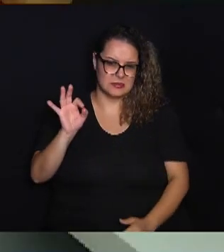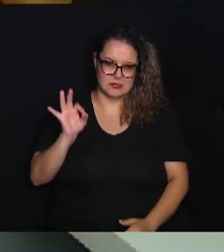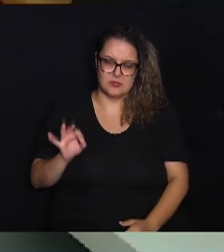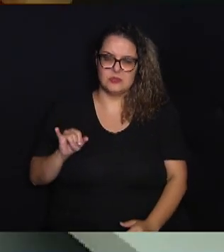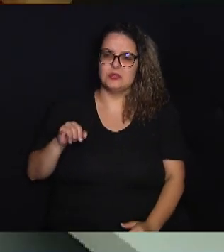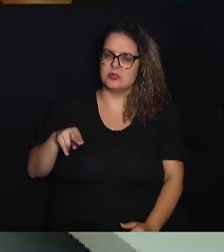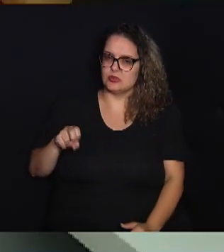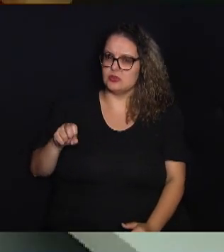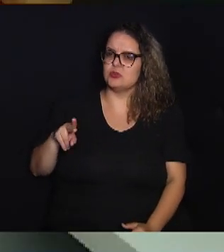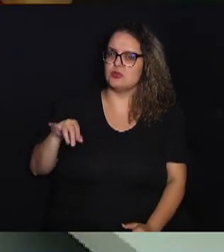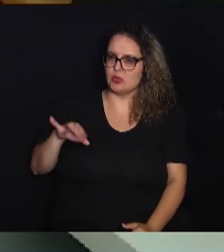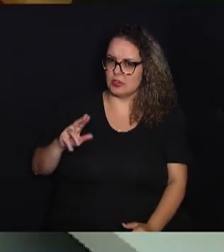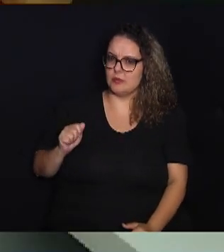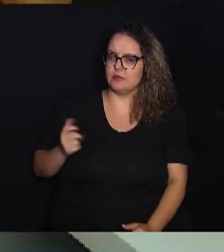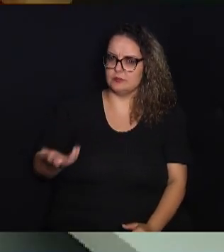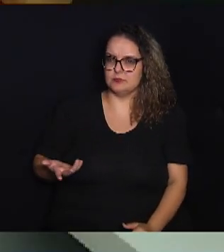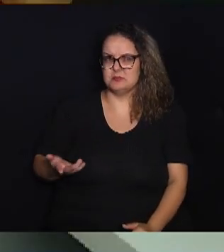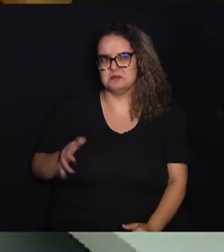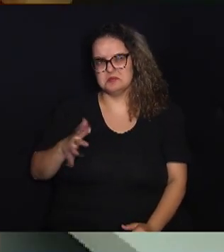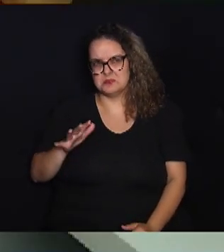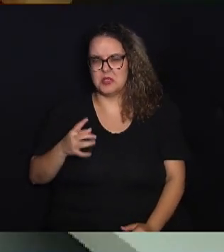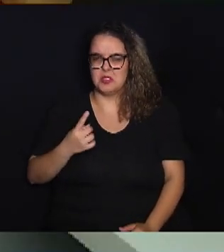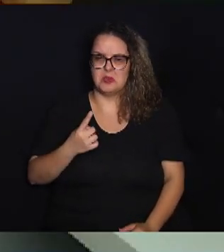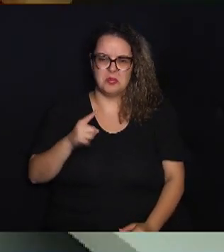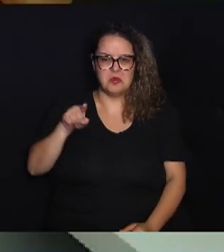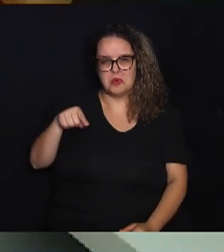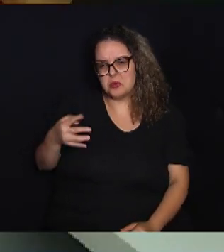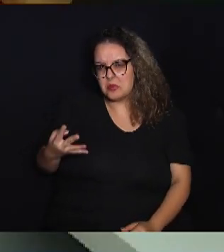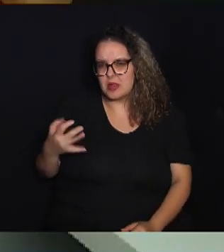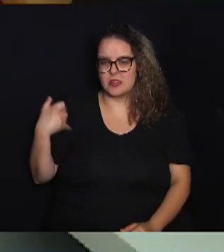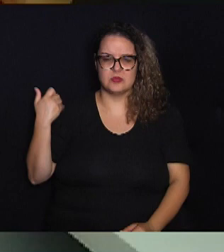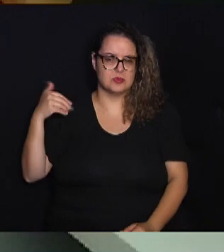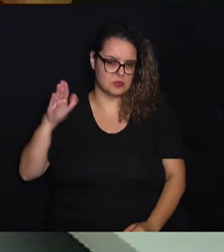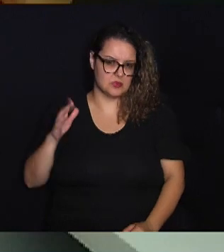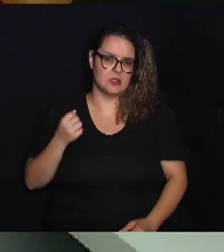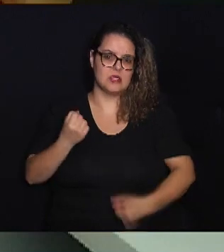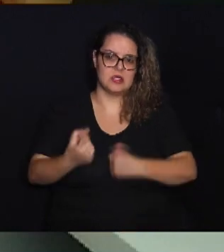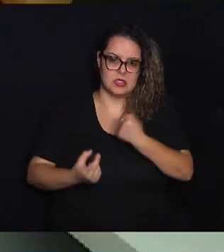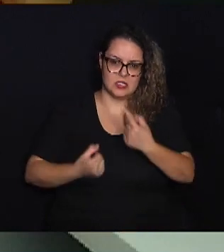insônia, e mais cerca de um quarto dos adultos com algum